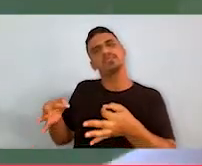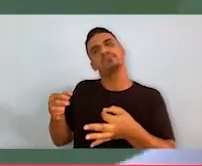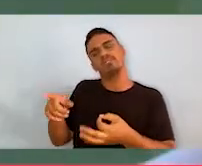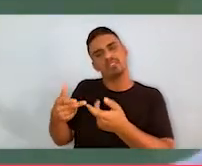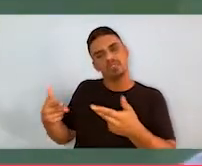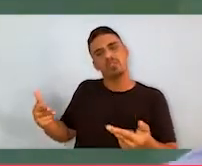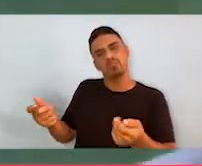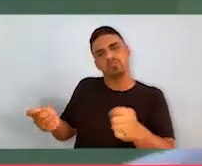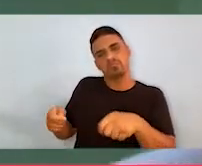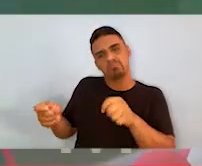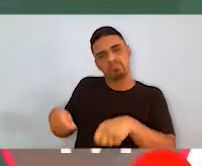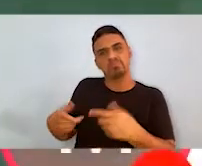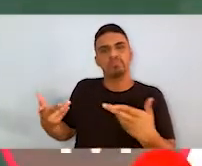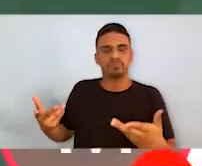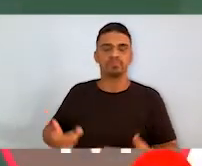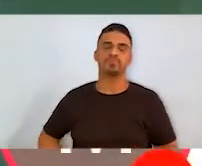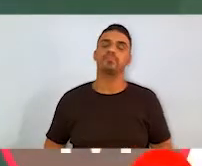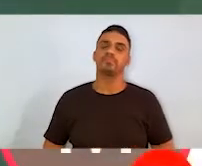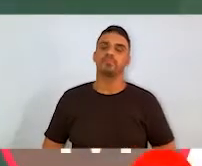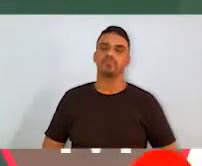que precisa ser feito.